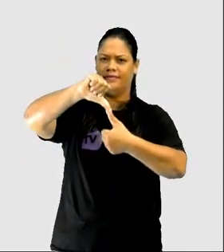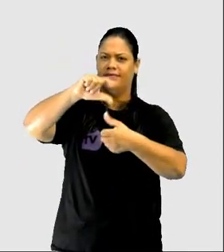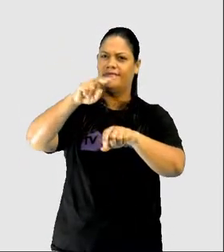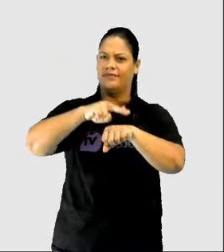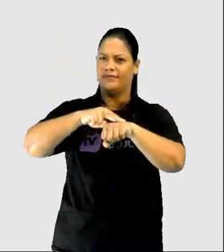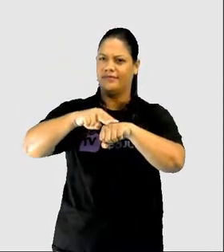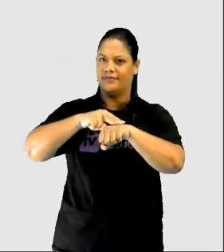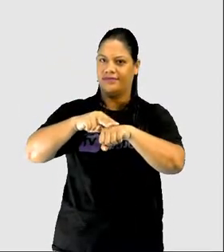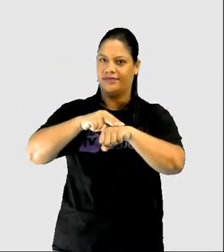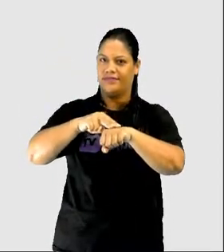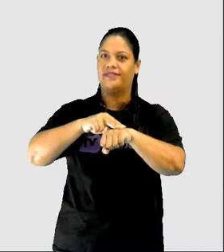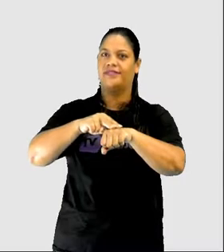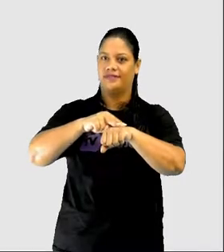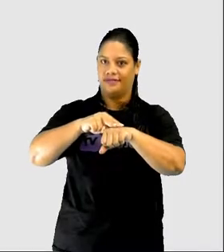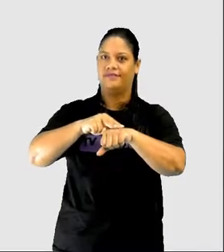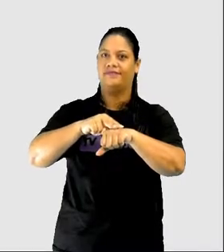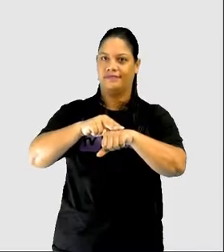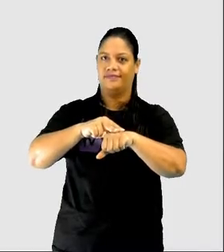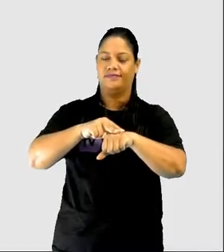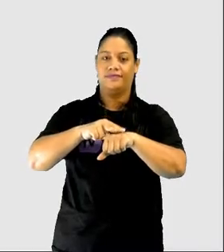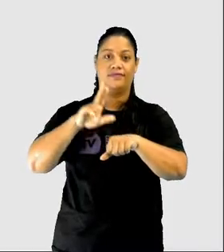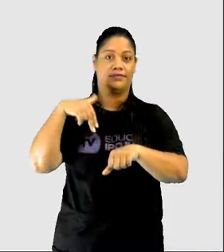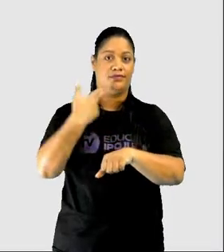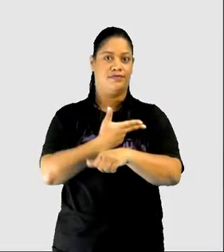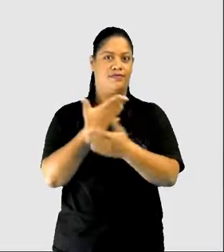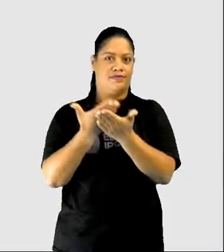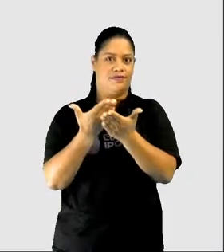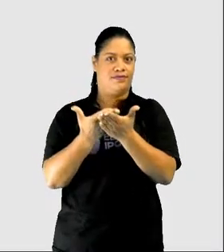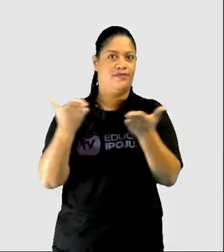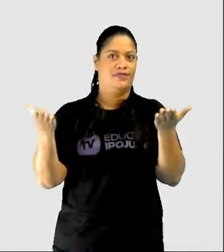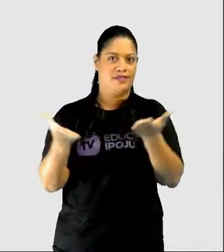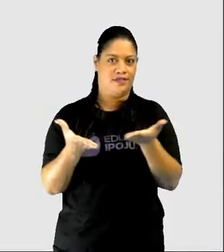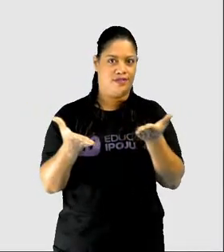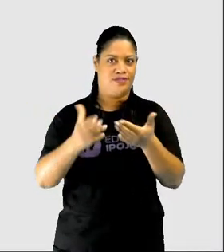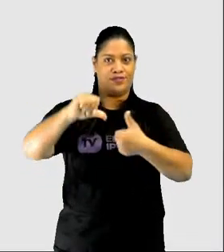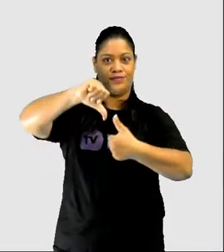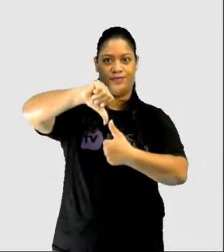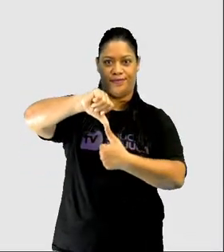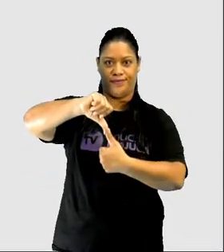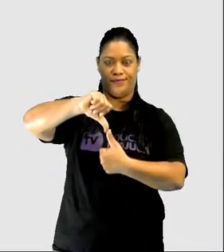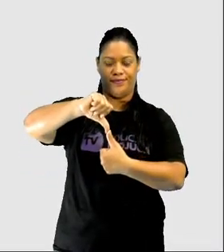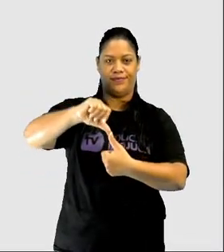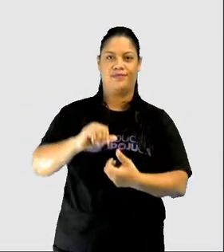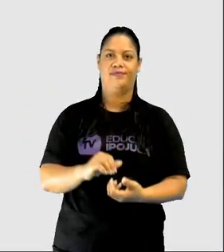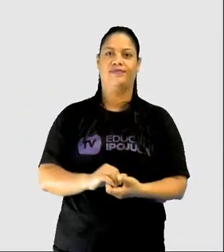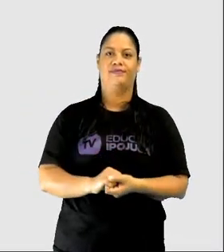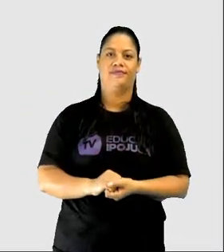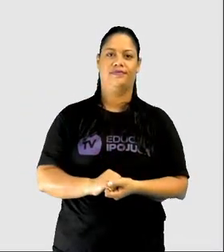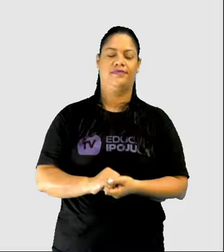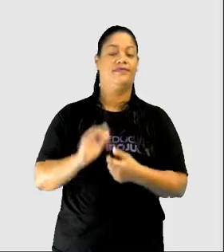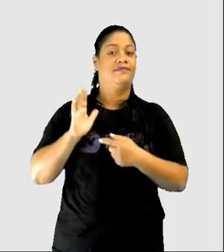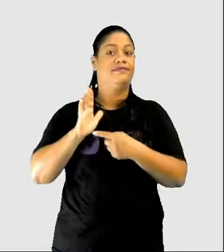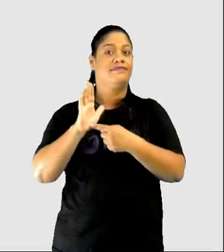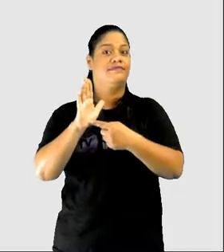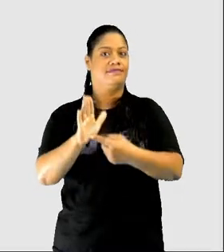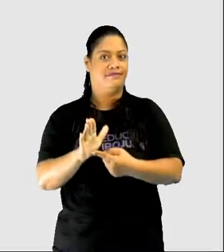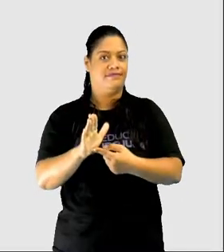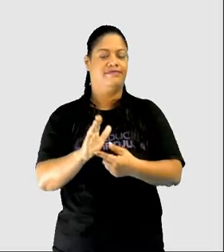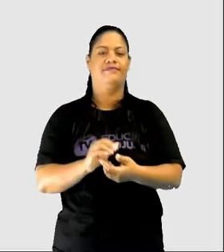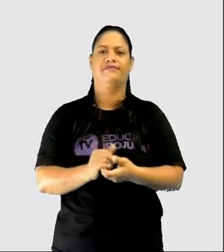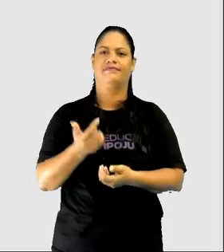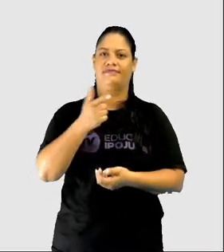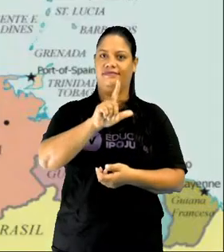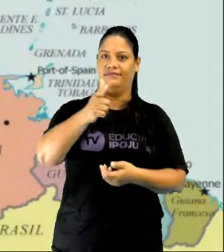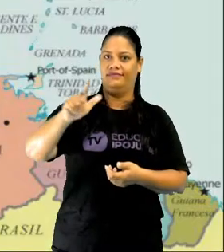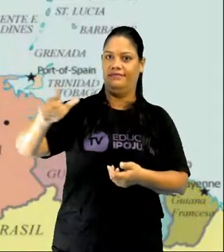tem ali no meio, é justamente o que a gente vai falar hoje, América Central, que é considerada, em relação às